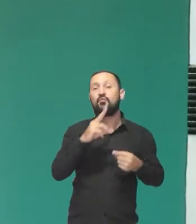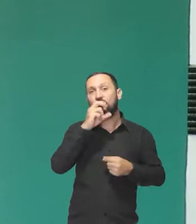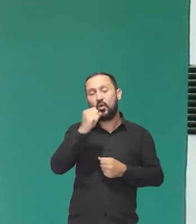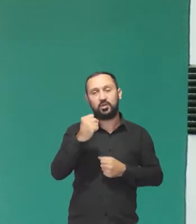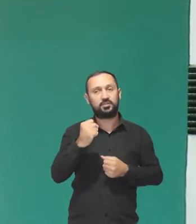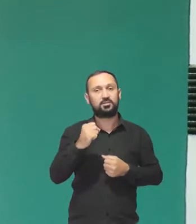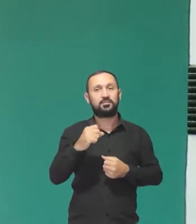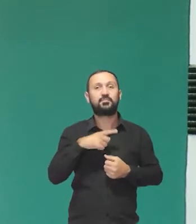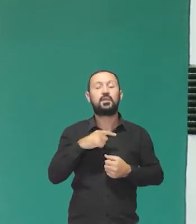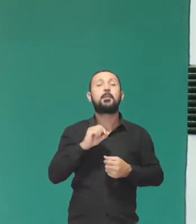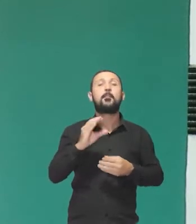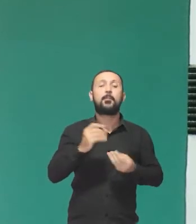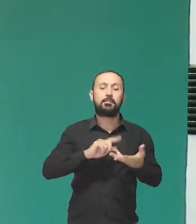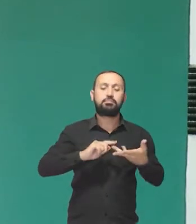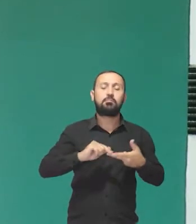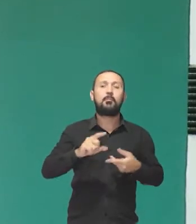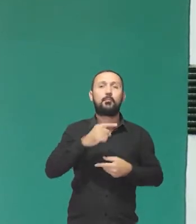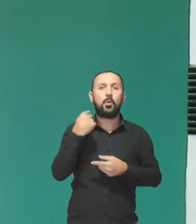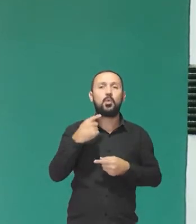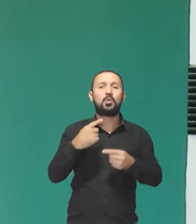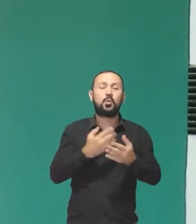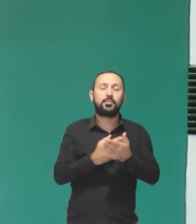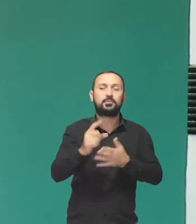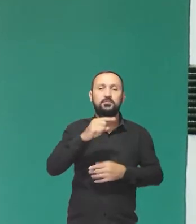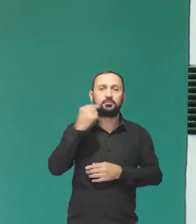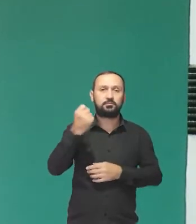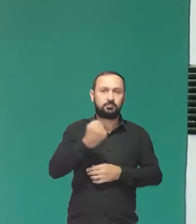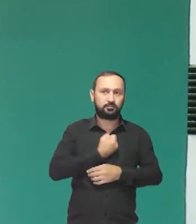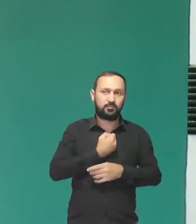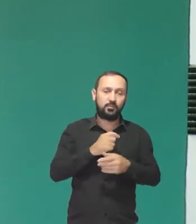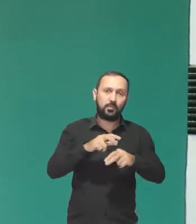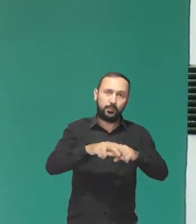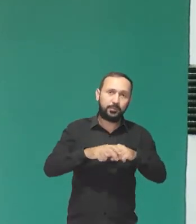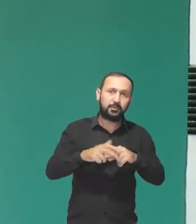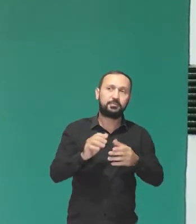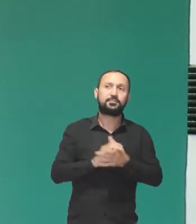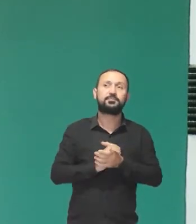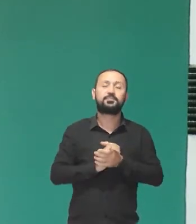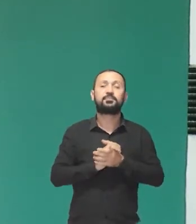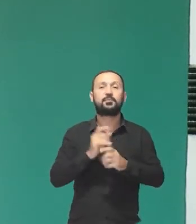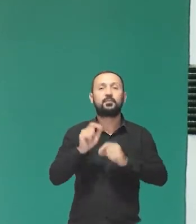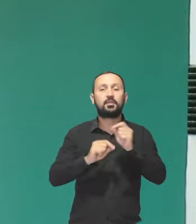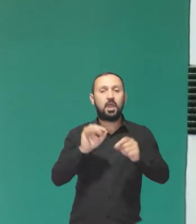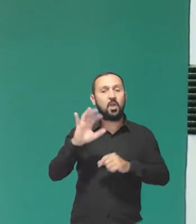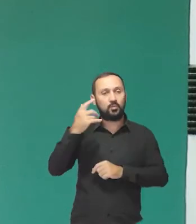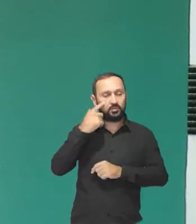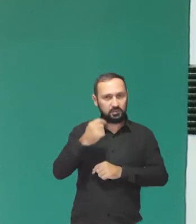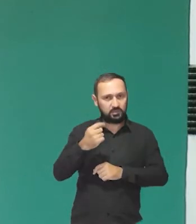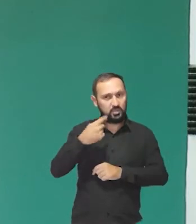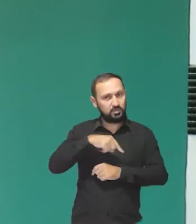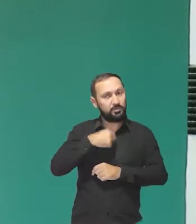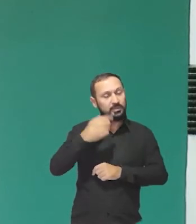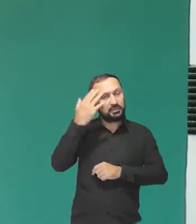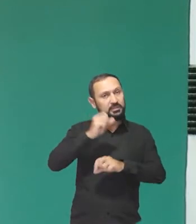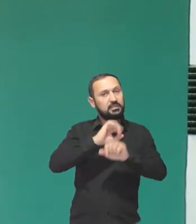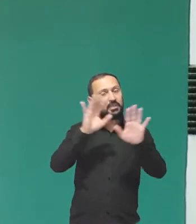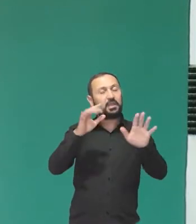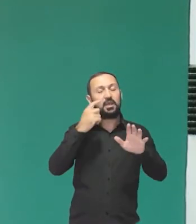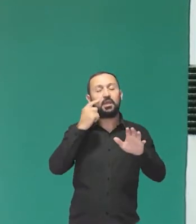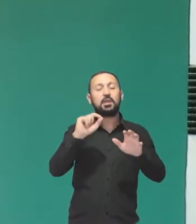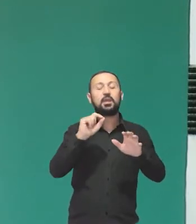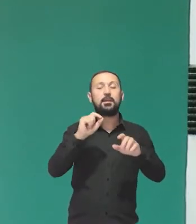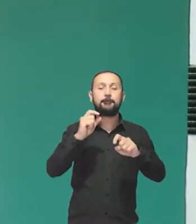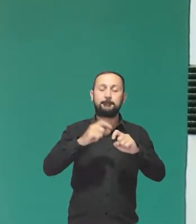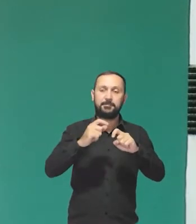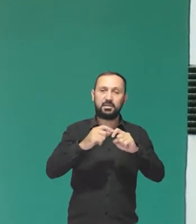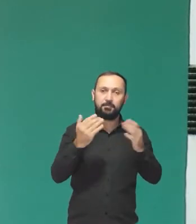e muitos levam a óbito decorrente ao suicídio por esse estágio. Então, o que ocorre? Nós precisamos entender que